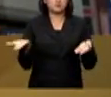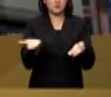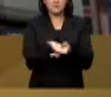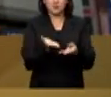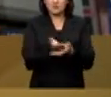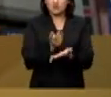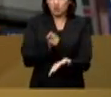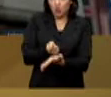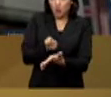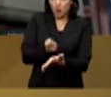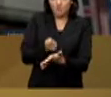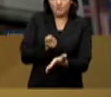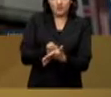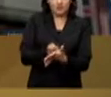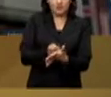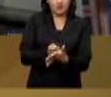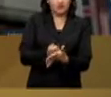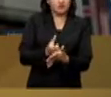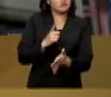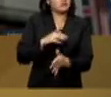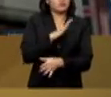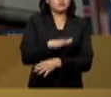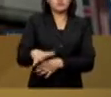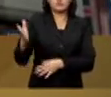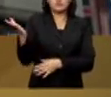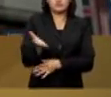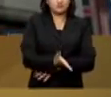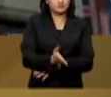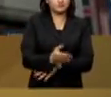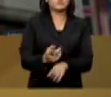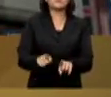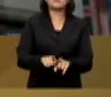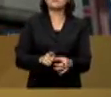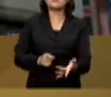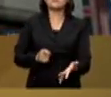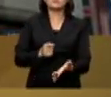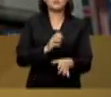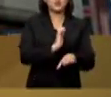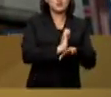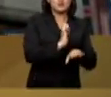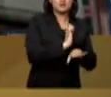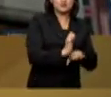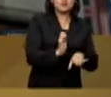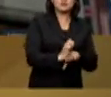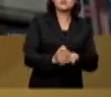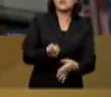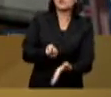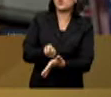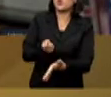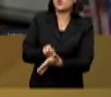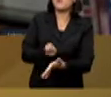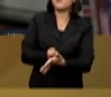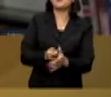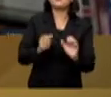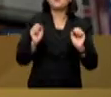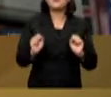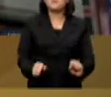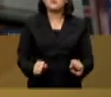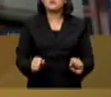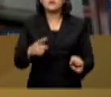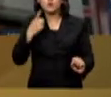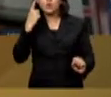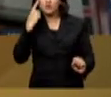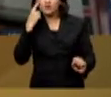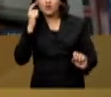cobrança, inclusive execuções fiscais dos estados, com possibilidade de levantamento de depósitos